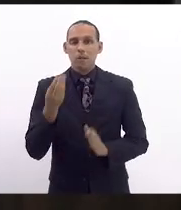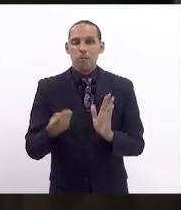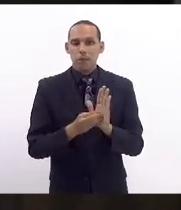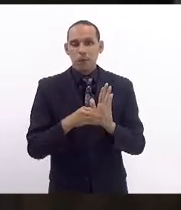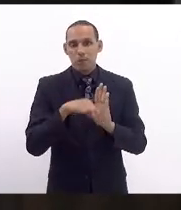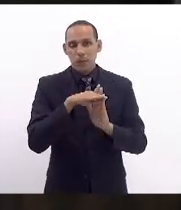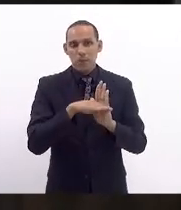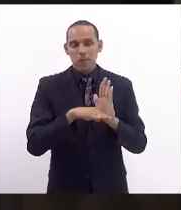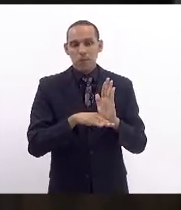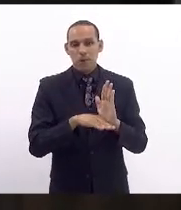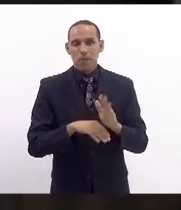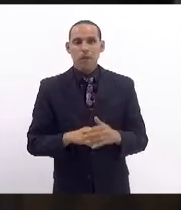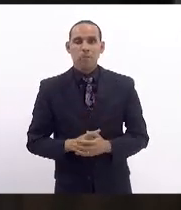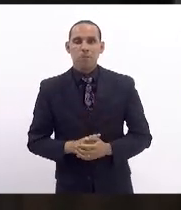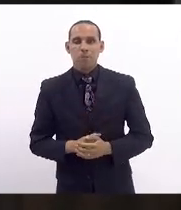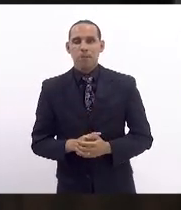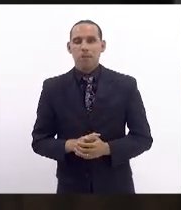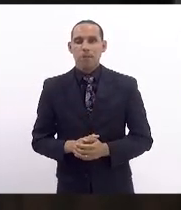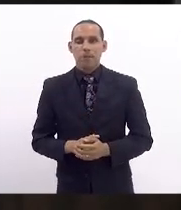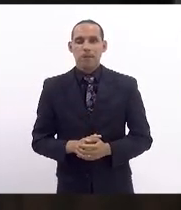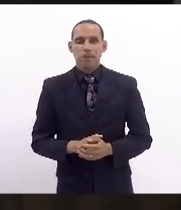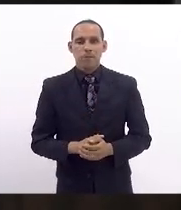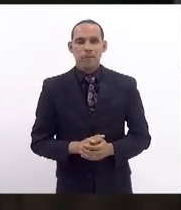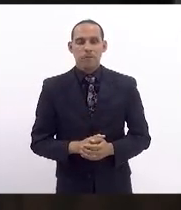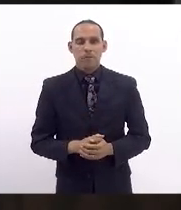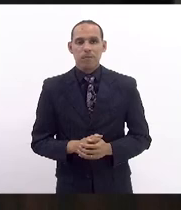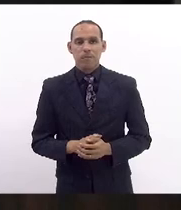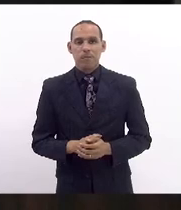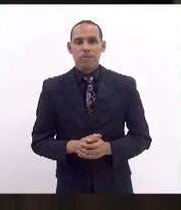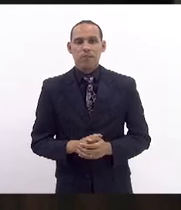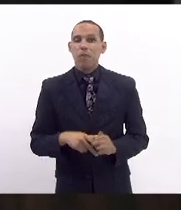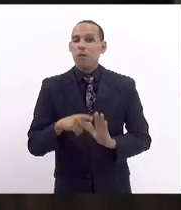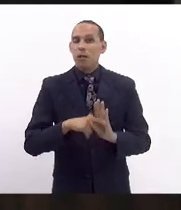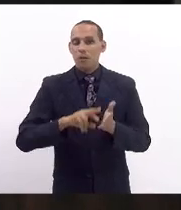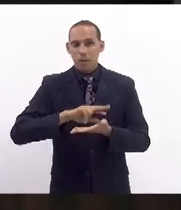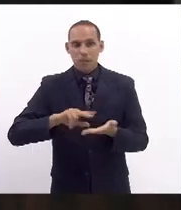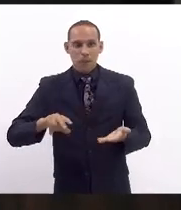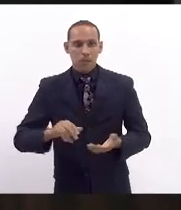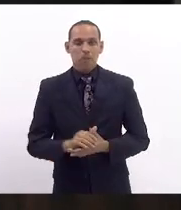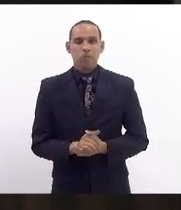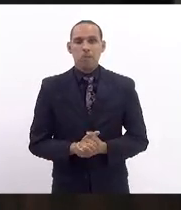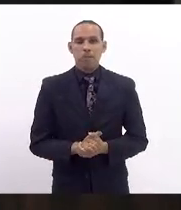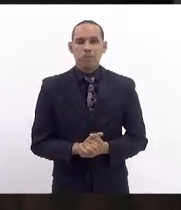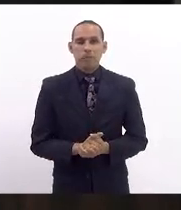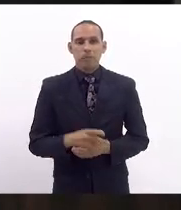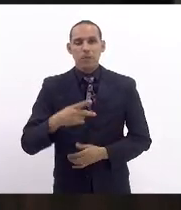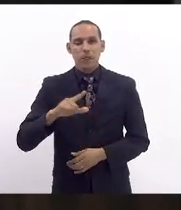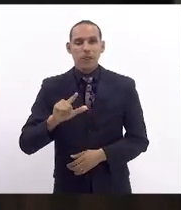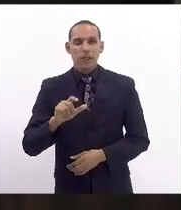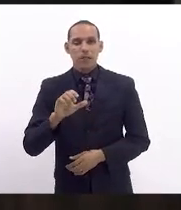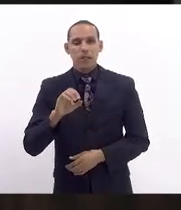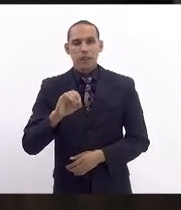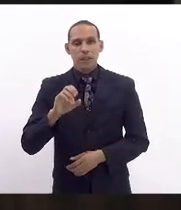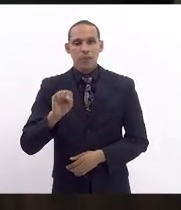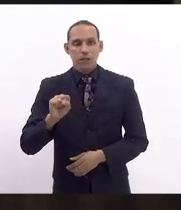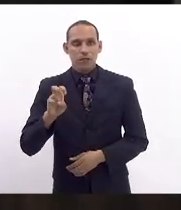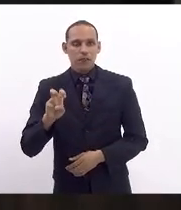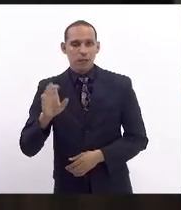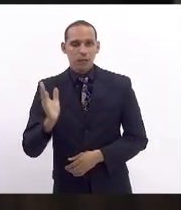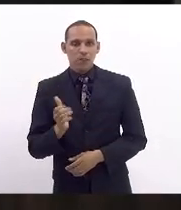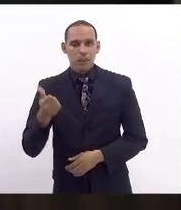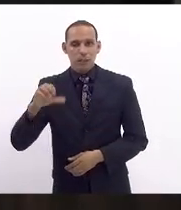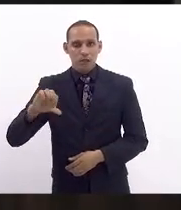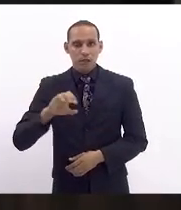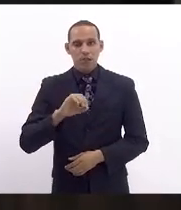que é inclusão na ordem cruza na hora do dia dos seguintes projetos Projeto de Lei 085